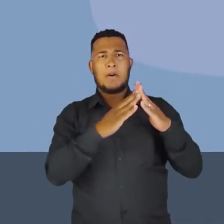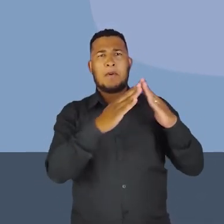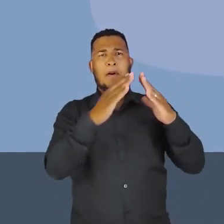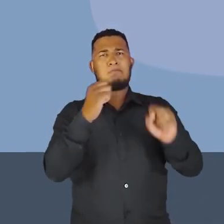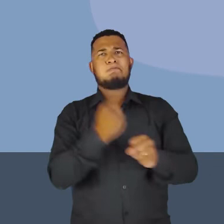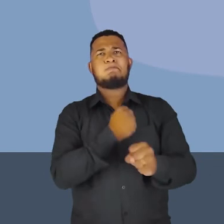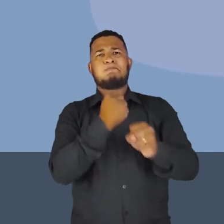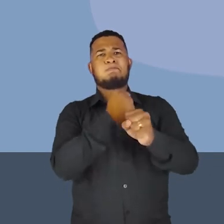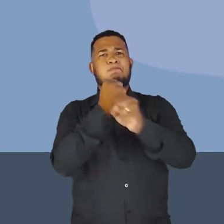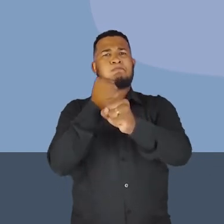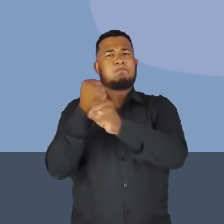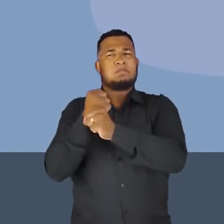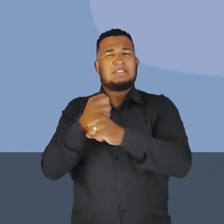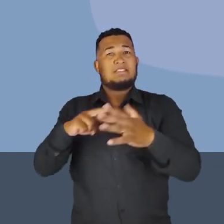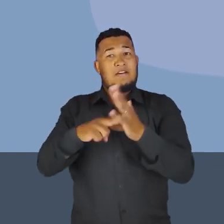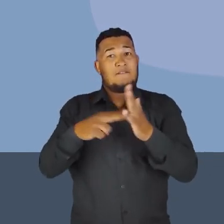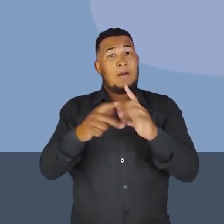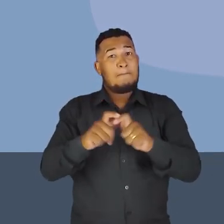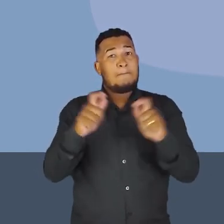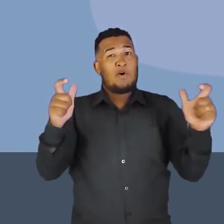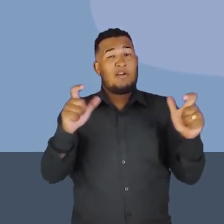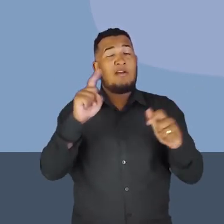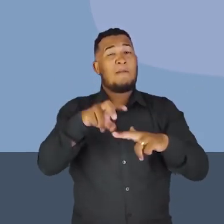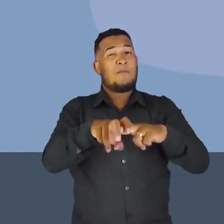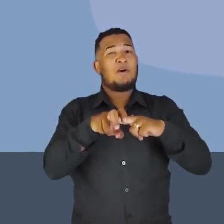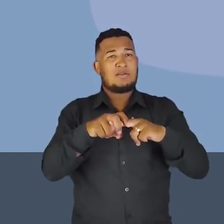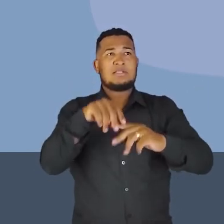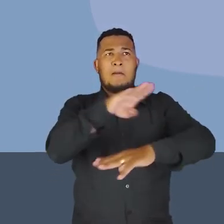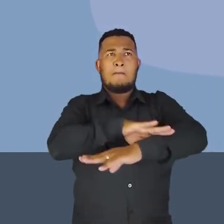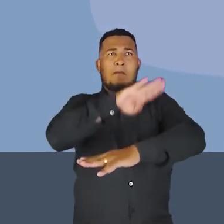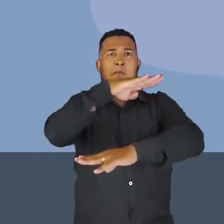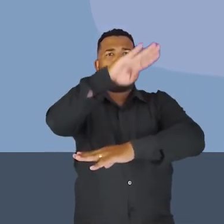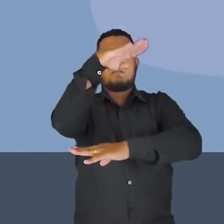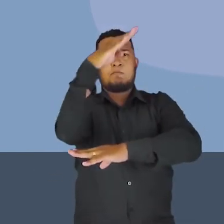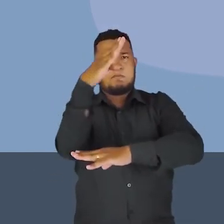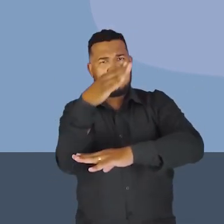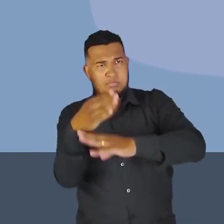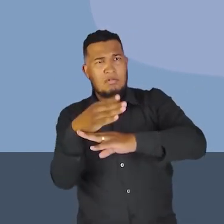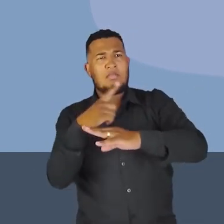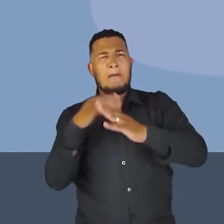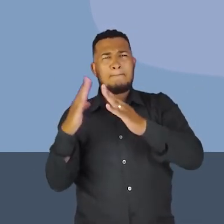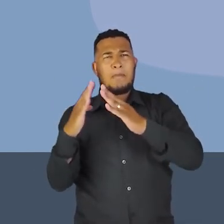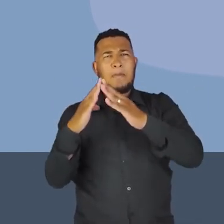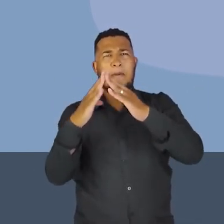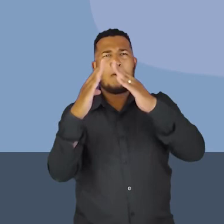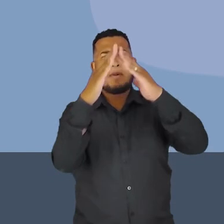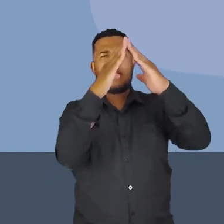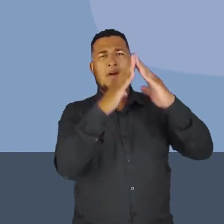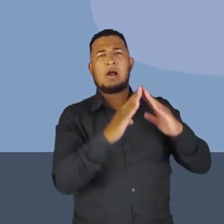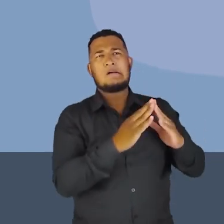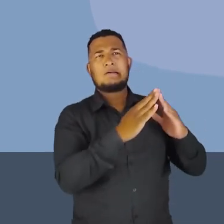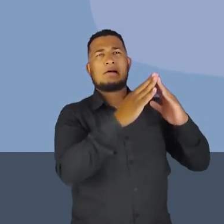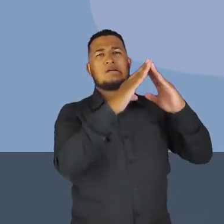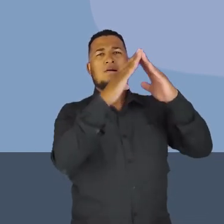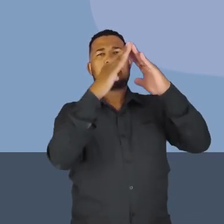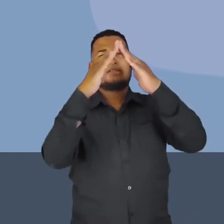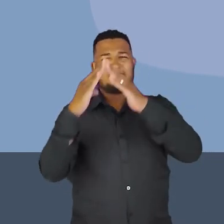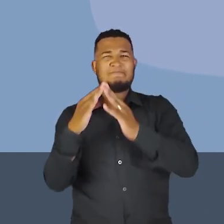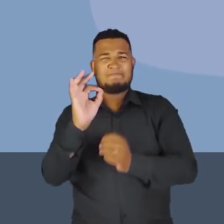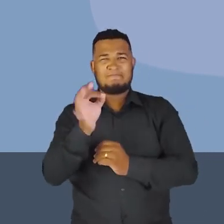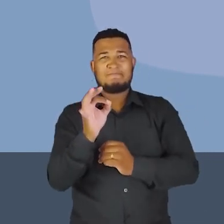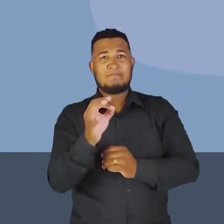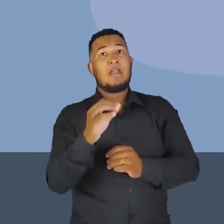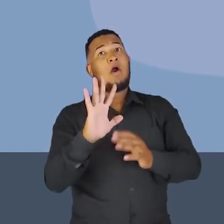essas ocupações, na maioria das vezes, acontecem em morros que são, né, declinados ali. Né? E como a gente tem esses declínios, o